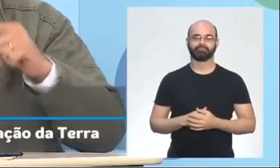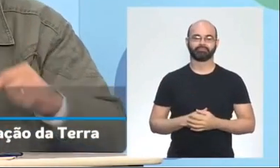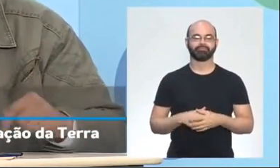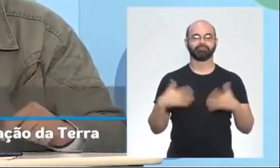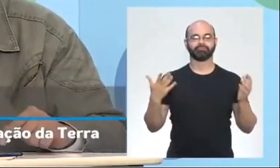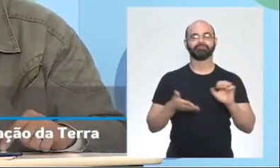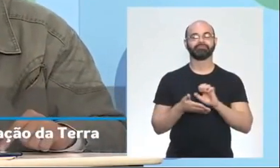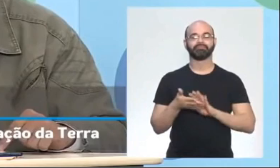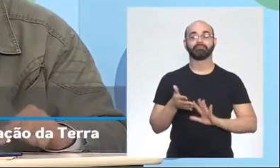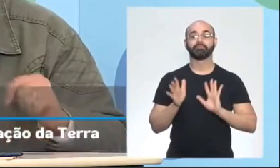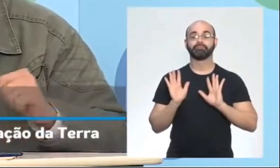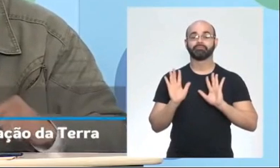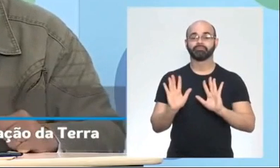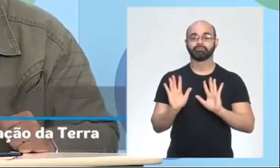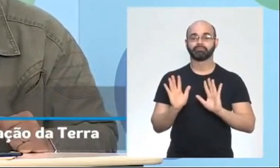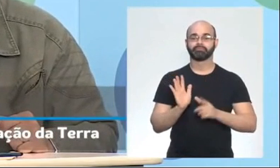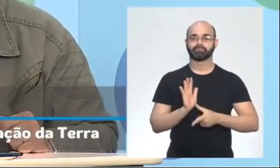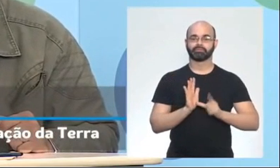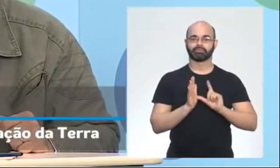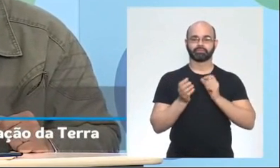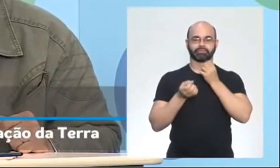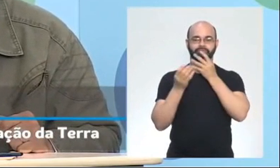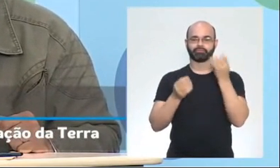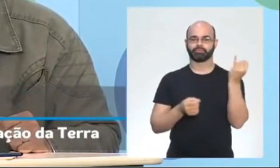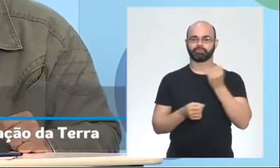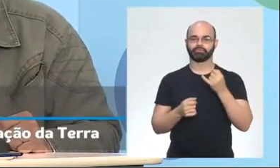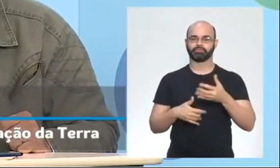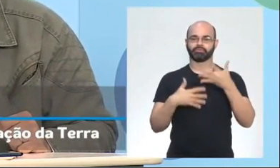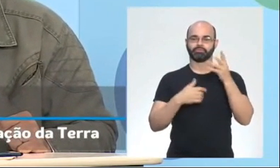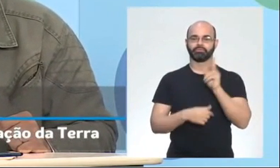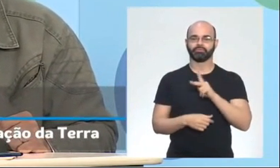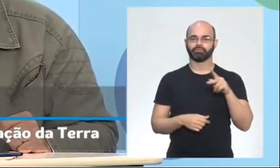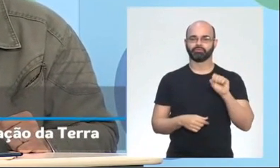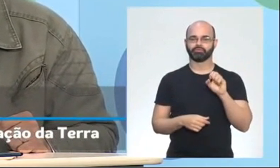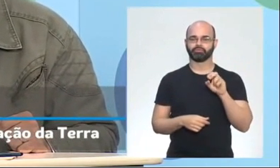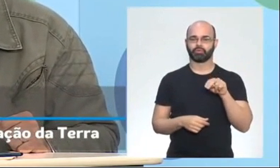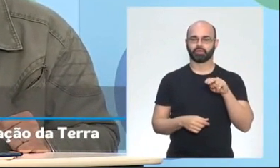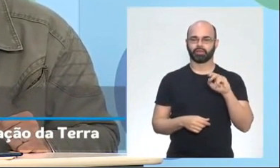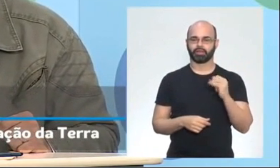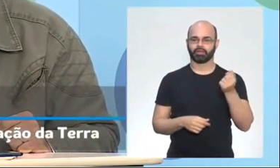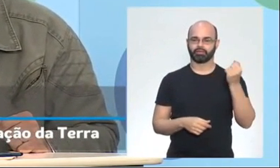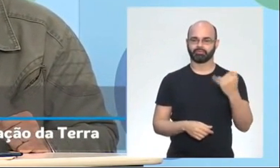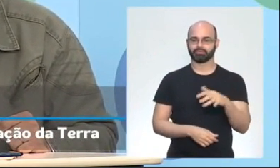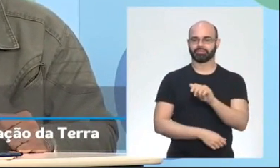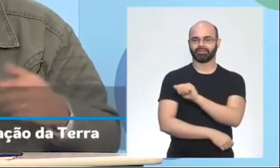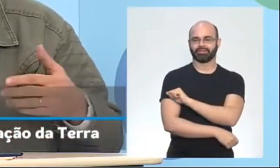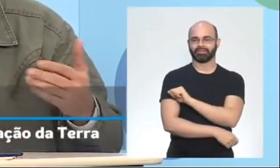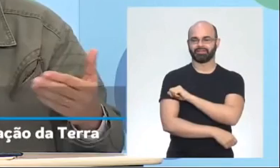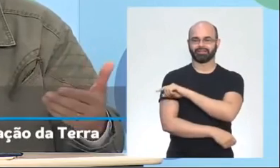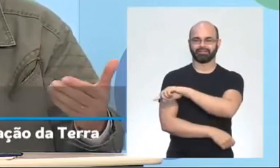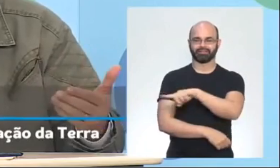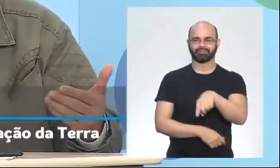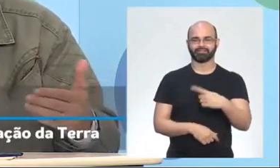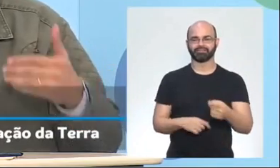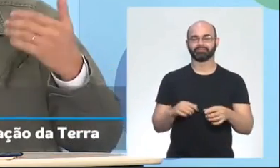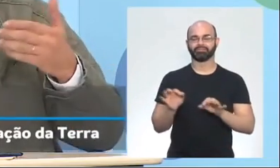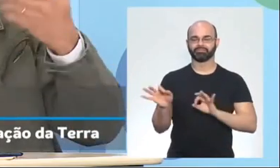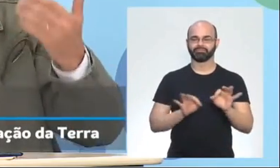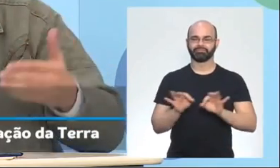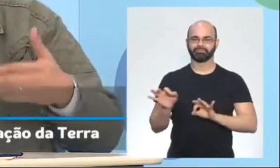mas antes tem uma informação importante aqui, ó. A professora Sônia diz que os seus alunos estão realizando, estão